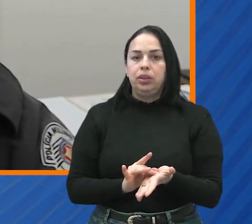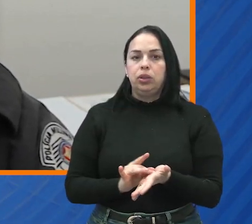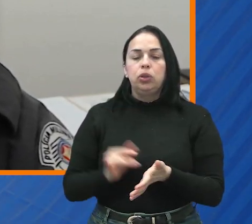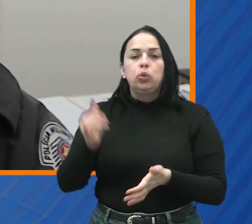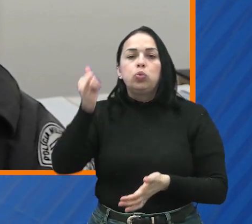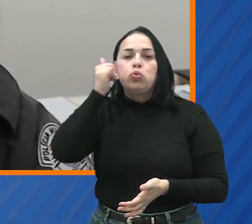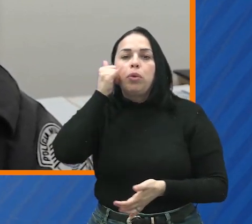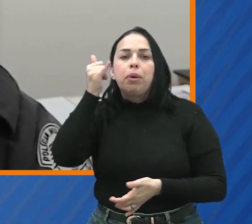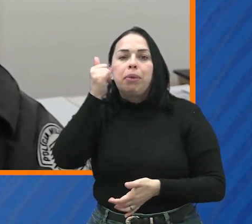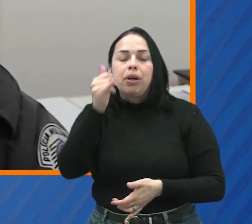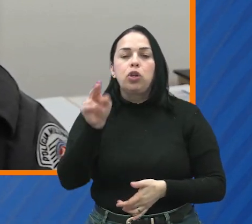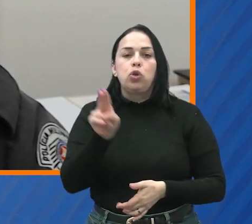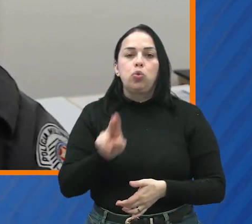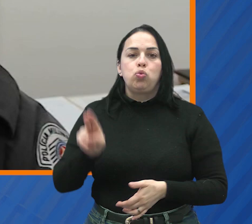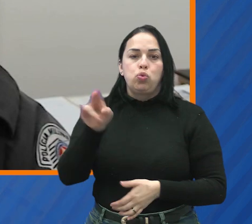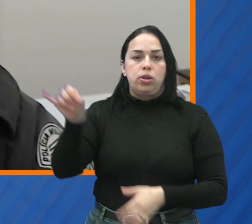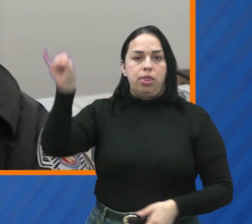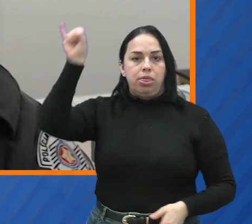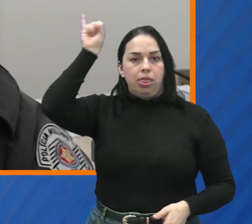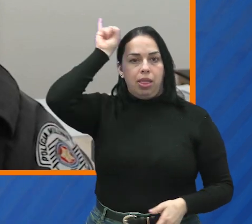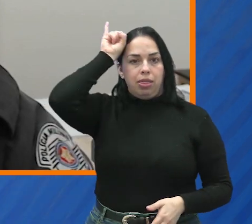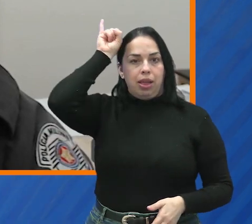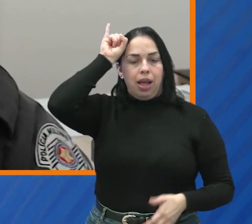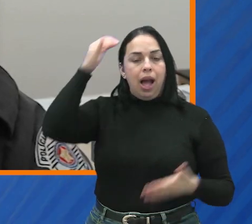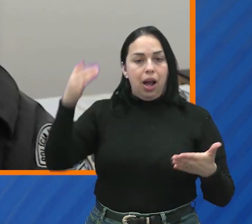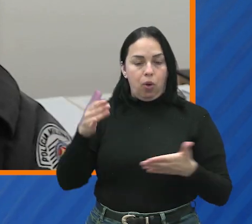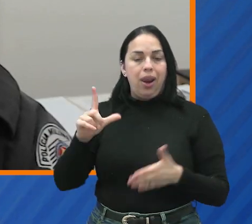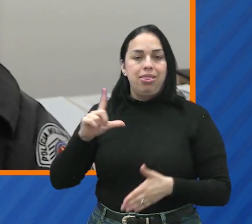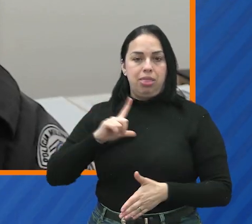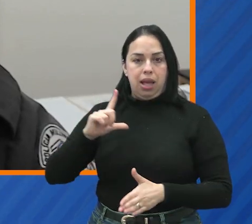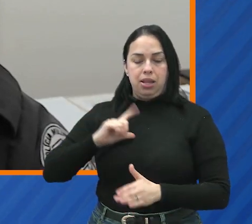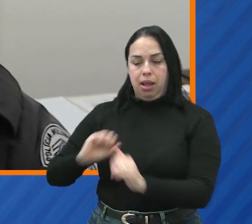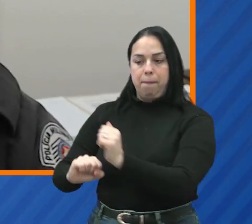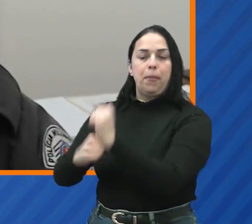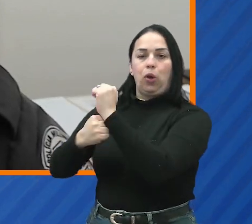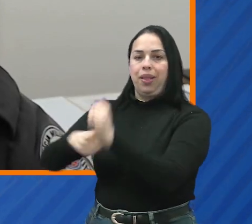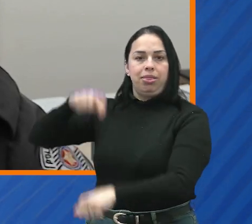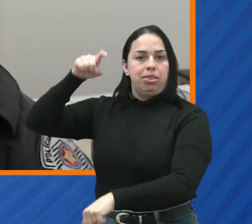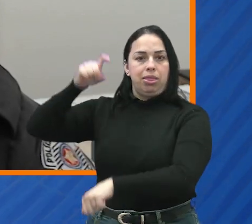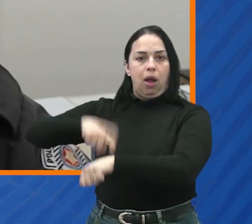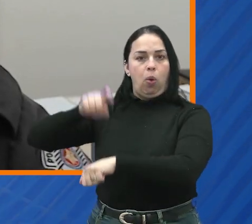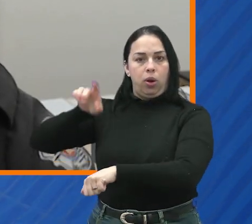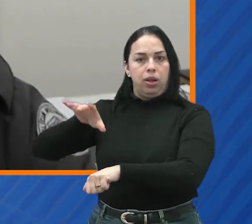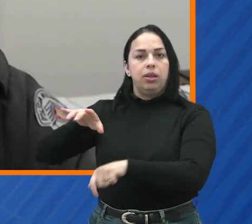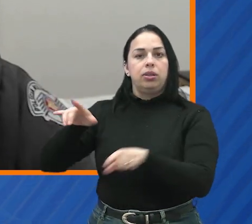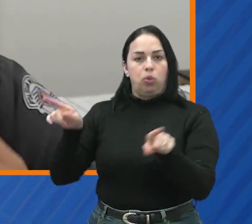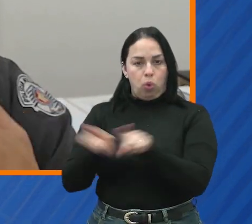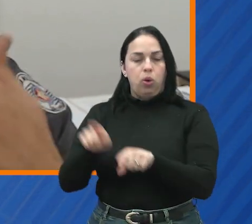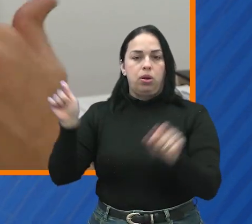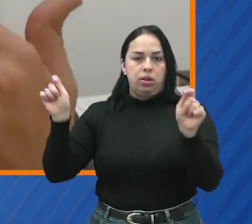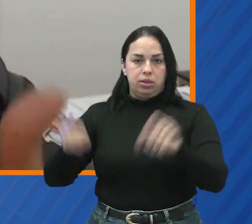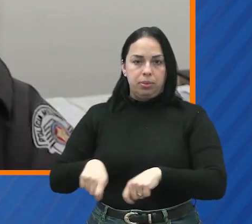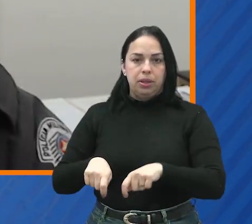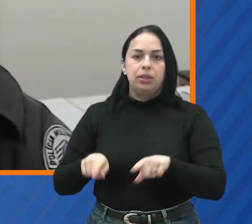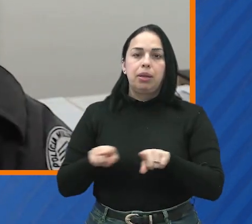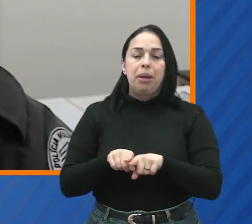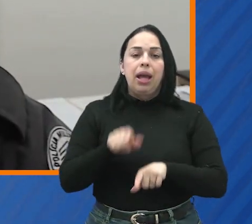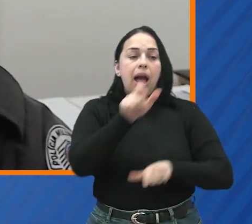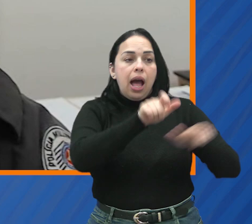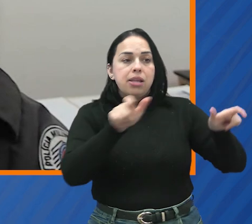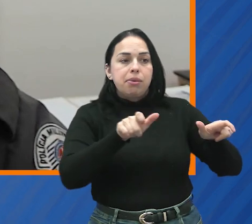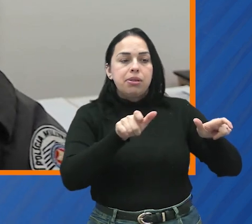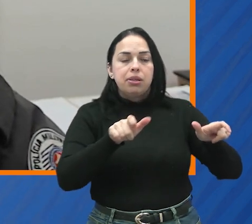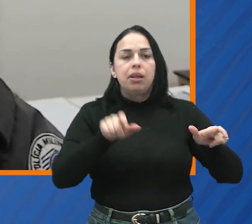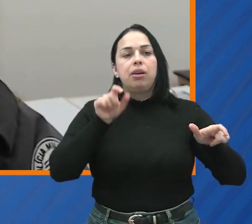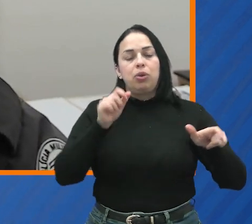os aparelhos com sistema operacional Android virão com essa habilitação imediata e será possibilitado ao